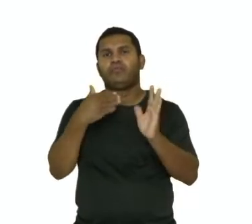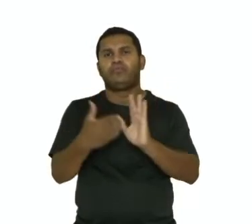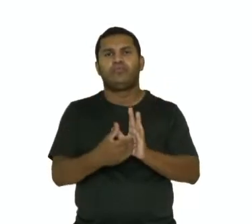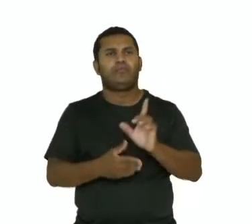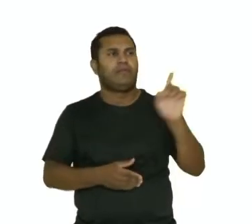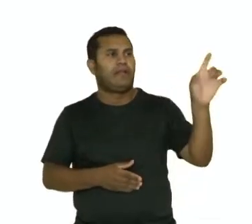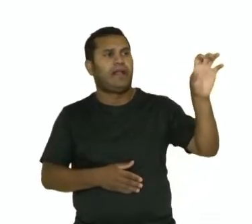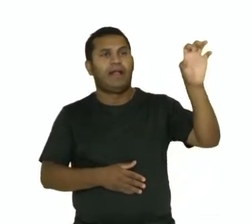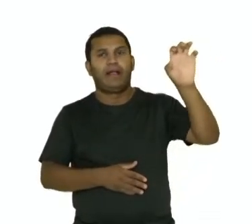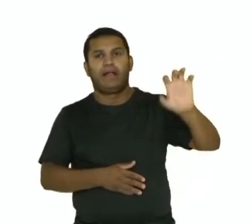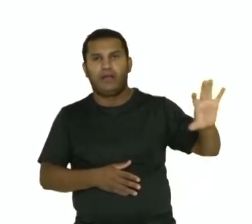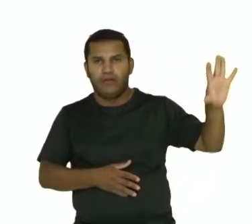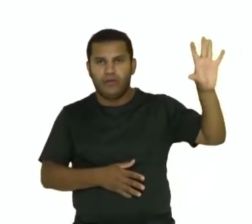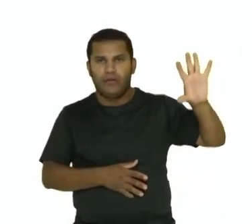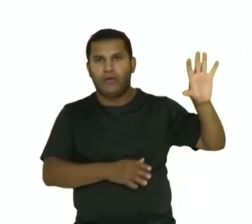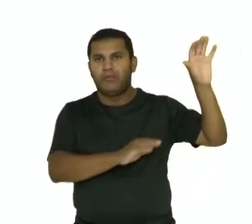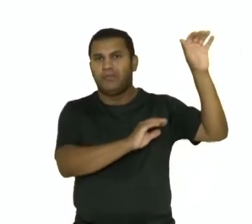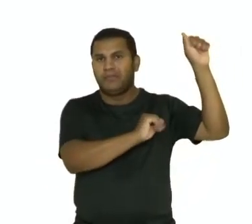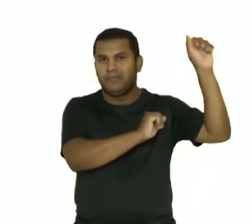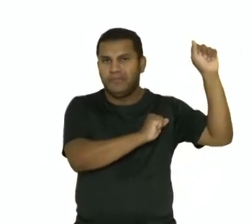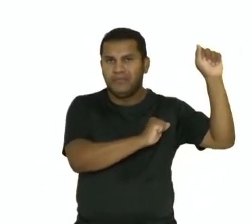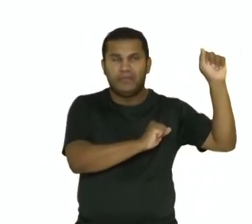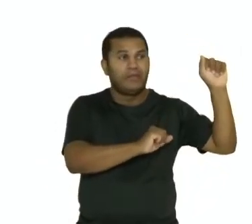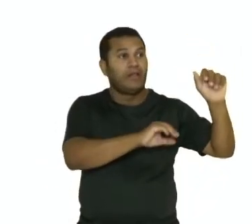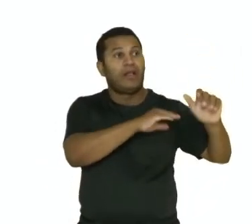palácios, praças e uma universidade.